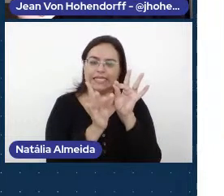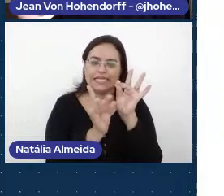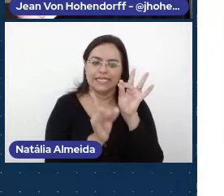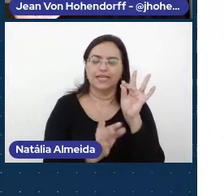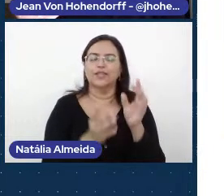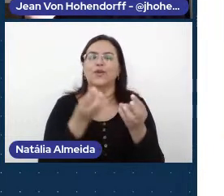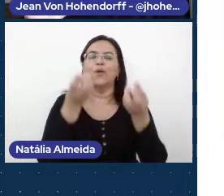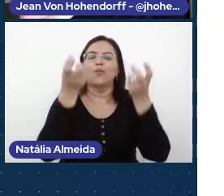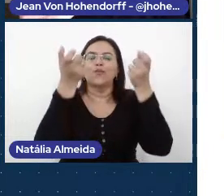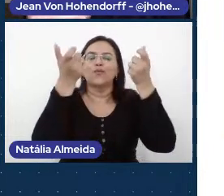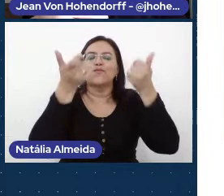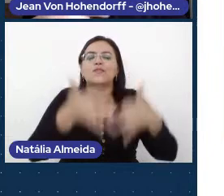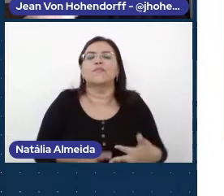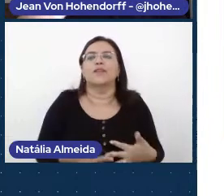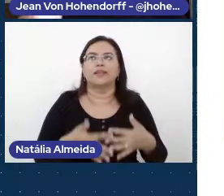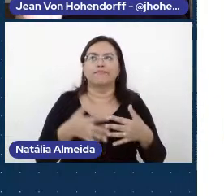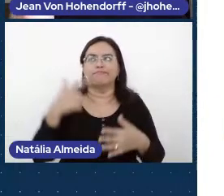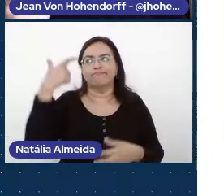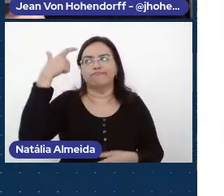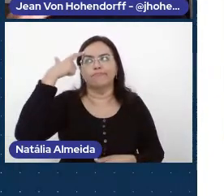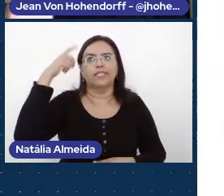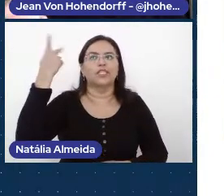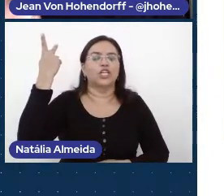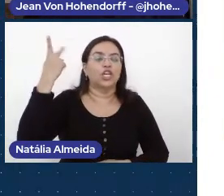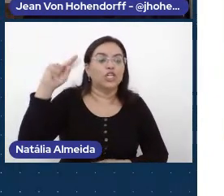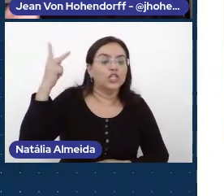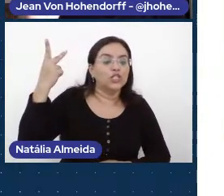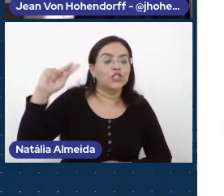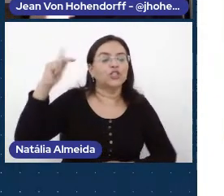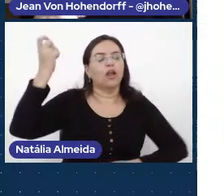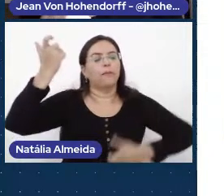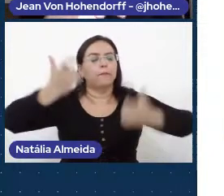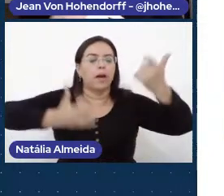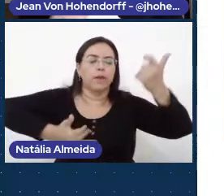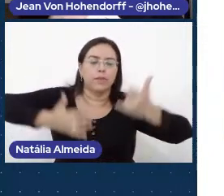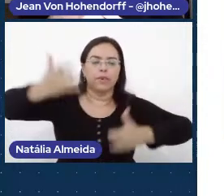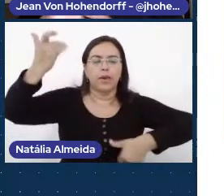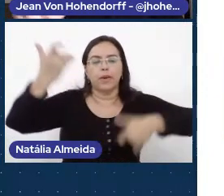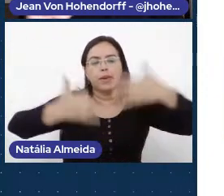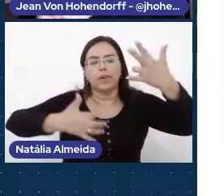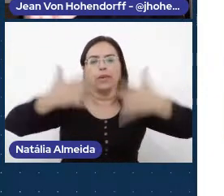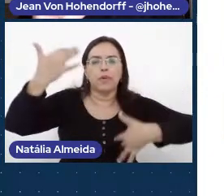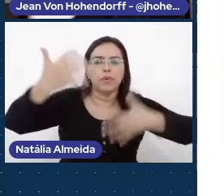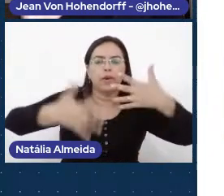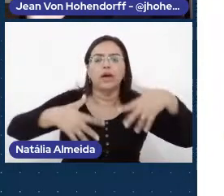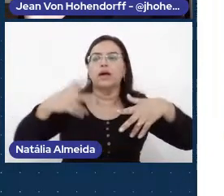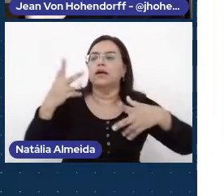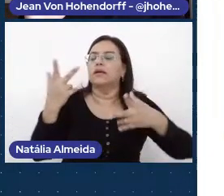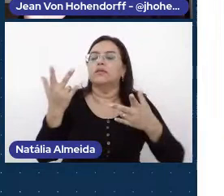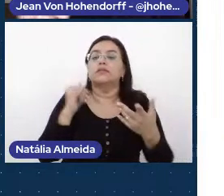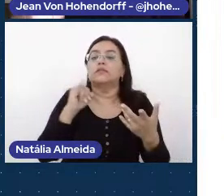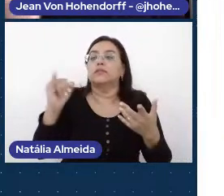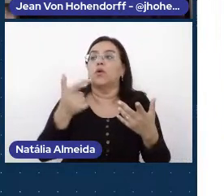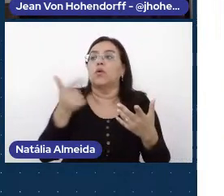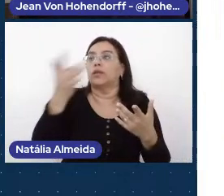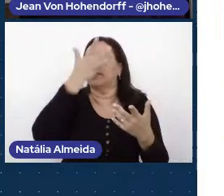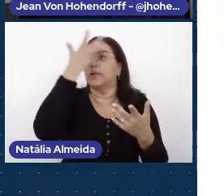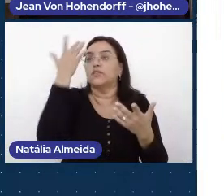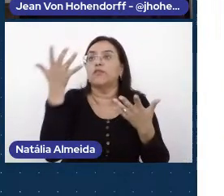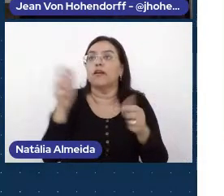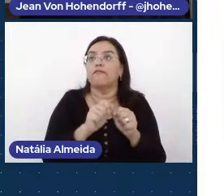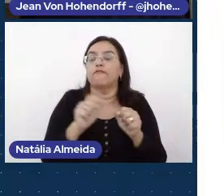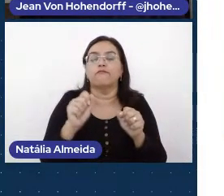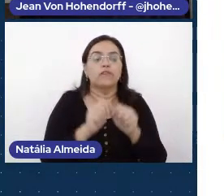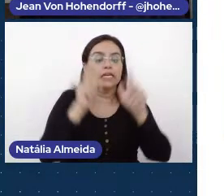da pesquisa aqui. Para quê? Para que, se alguém quiser replicá-la, conseguir fazer tal e qual. Não com o objetivo de chegar